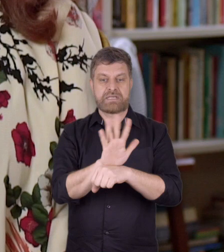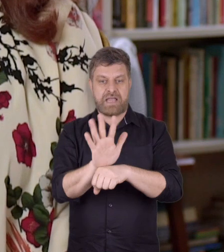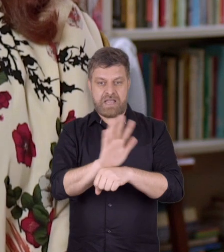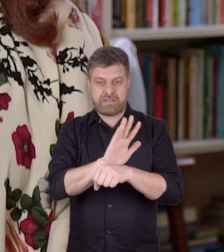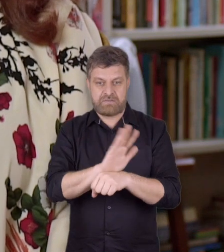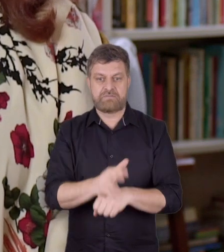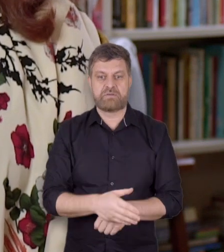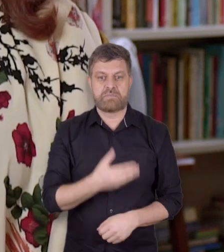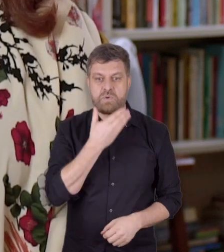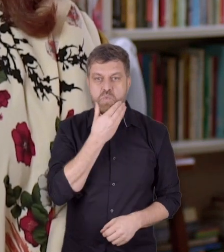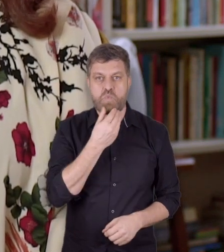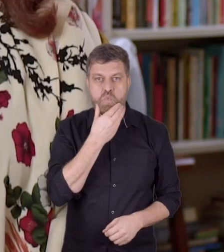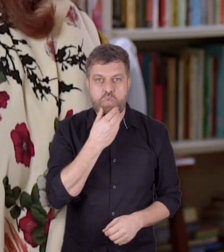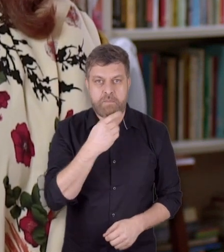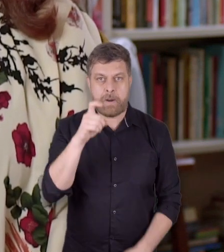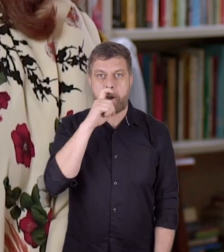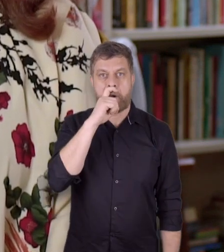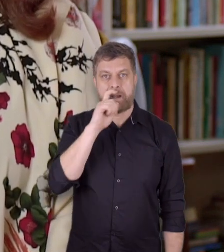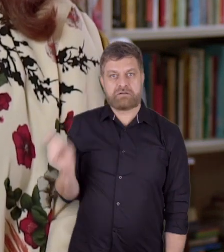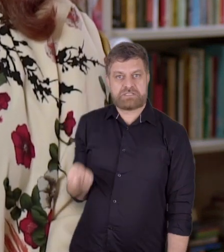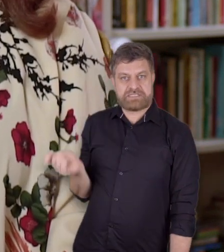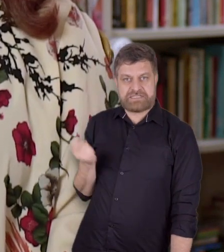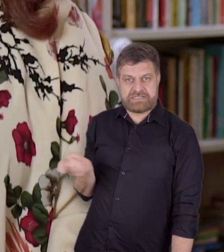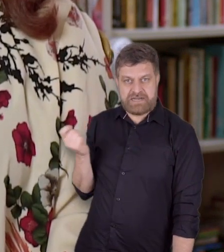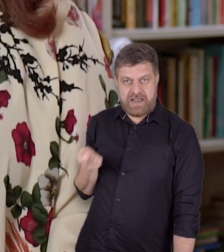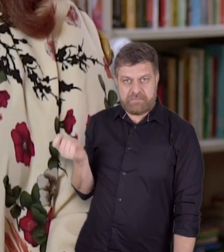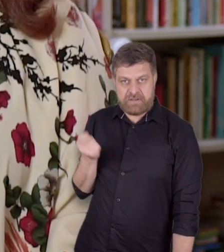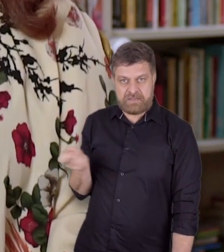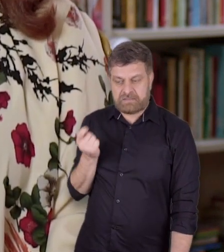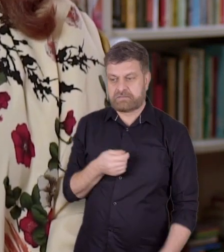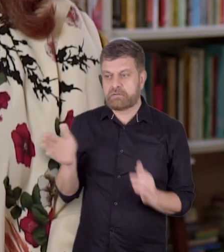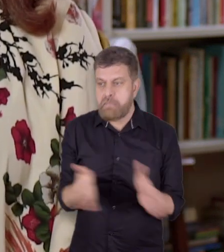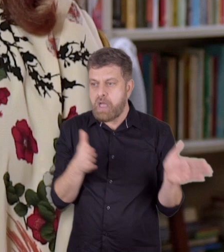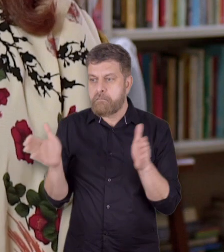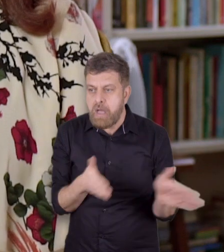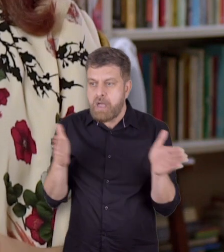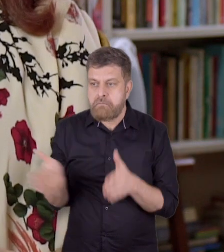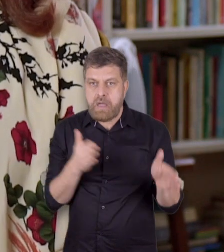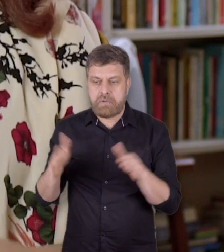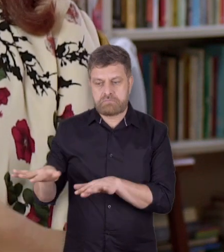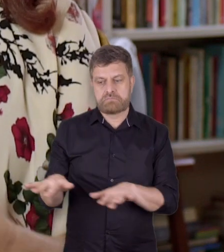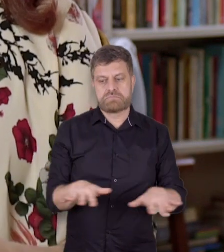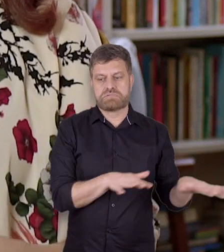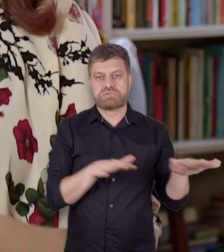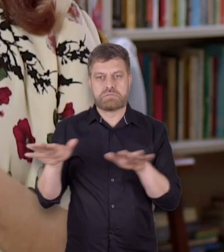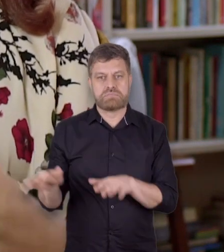Tempos Modernos, de Charlie Chaplin, onde o ser humano se